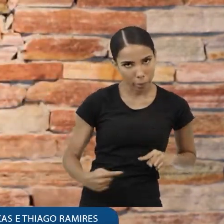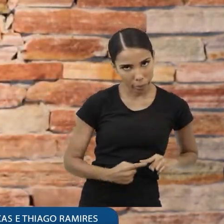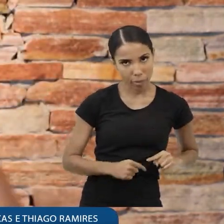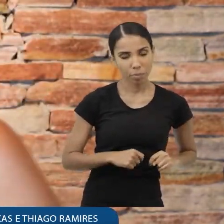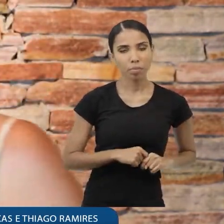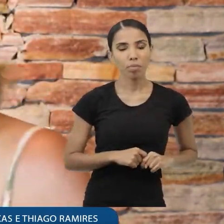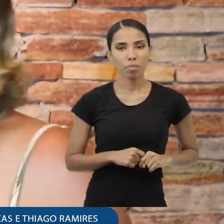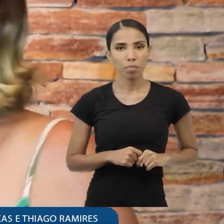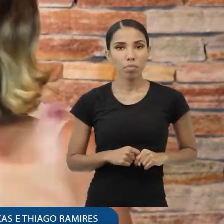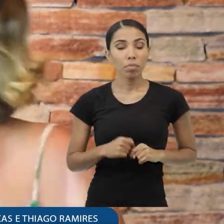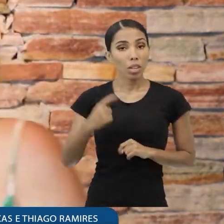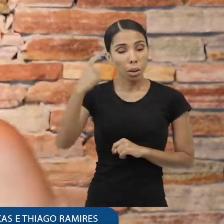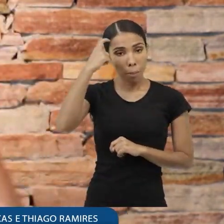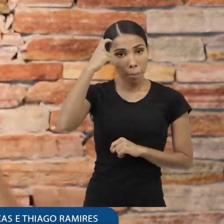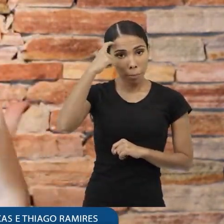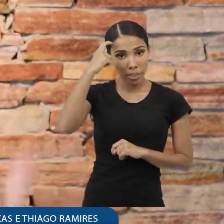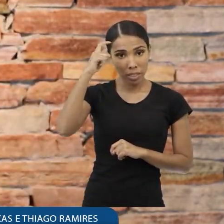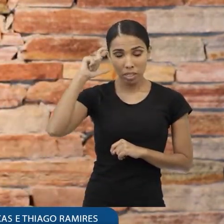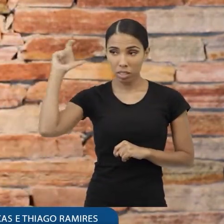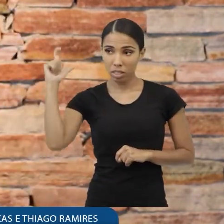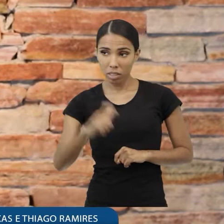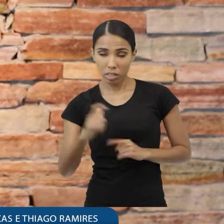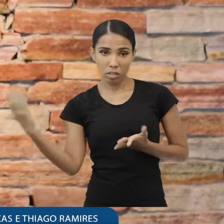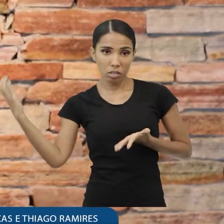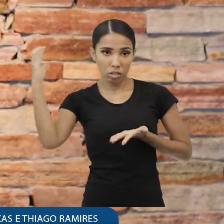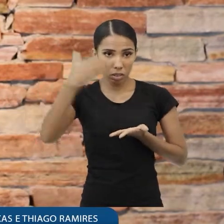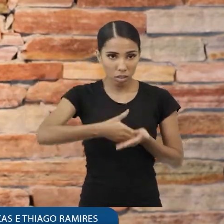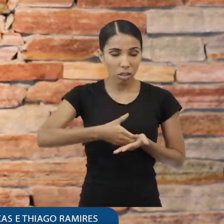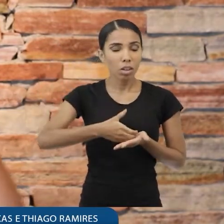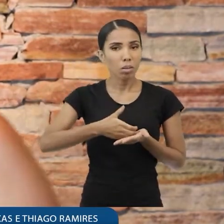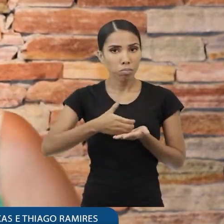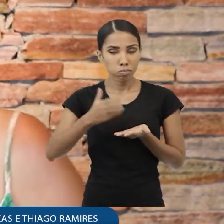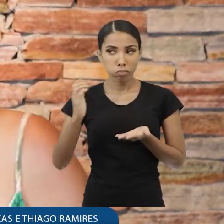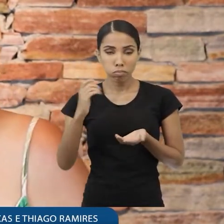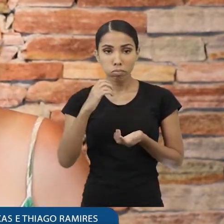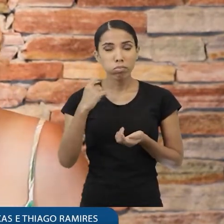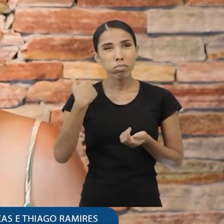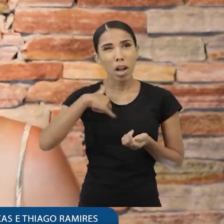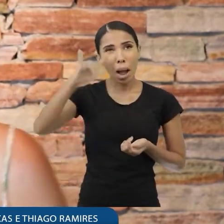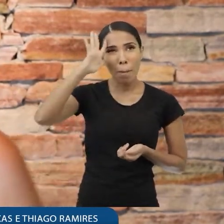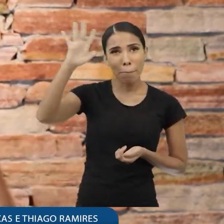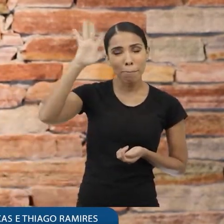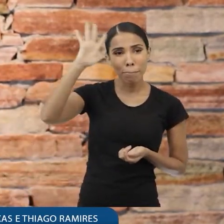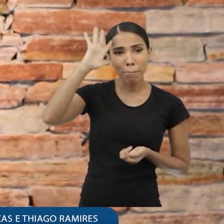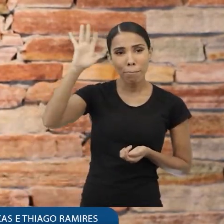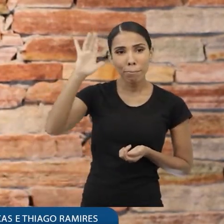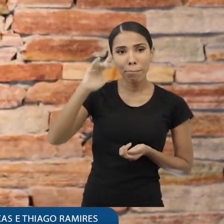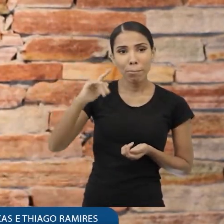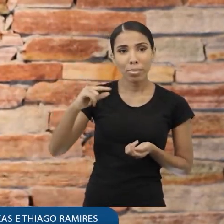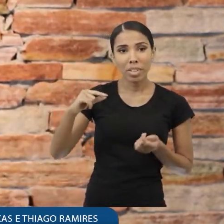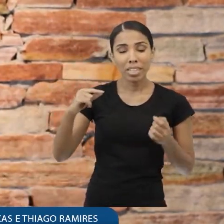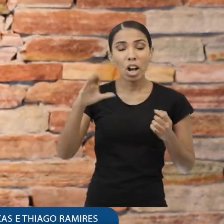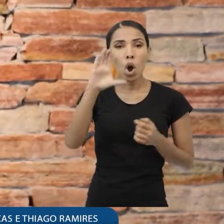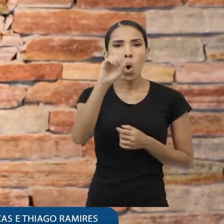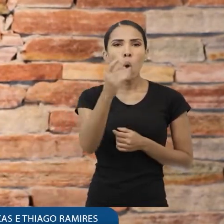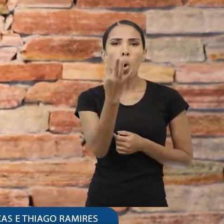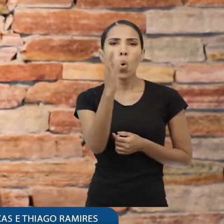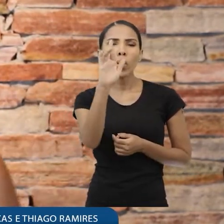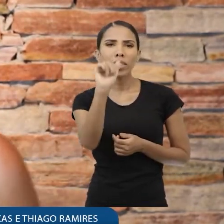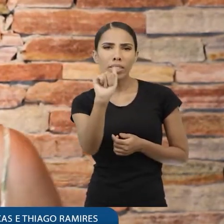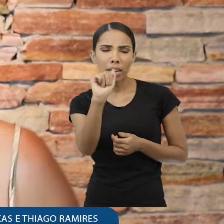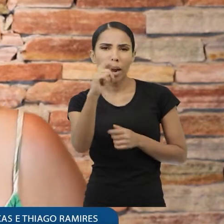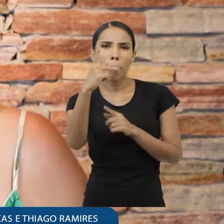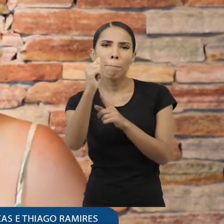patrocinador. E aí, pensando nos interesses do patrocinador, a gente tem que pensar em